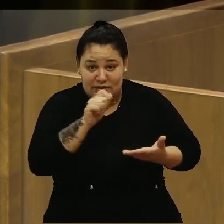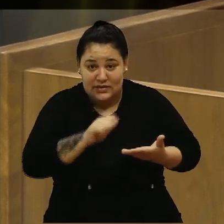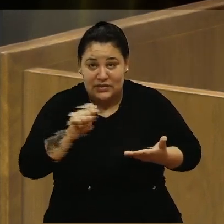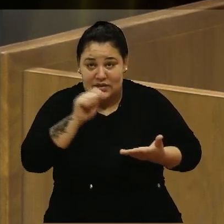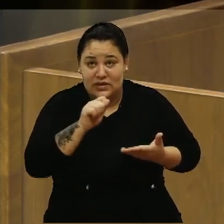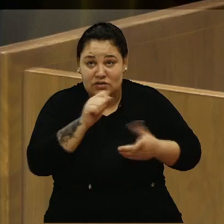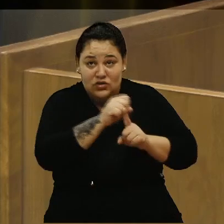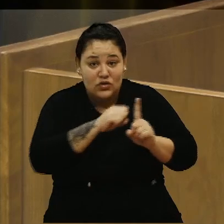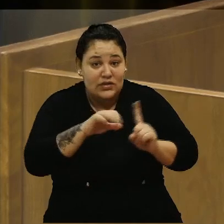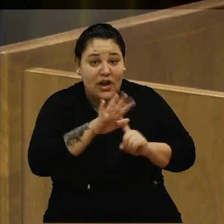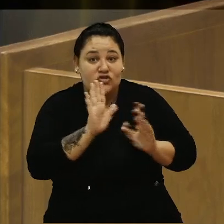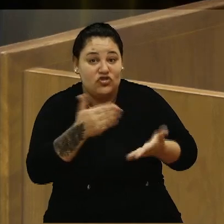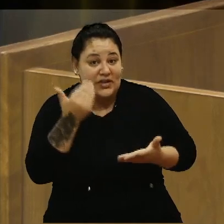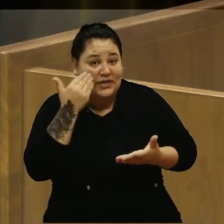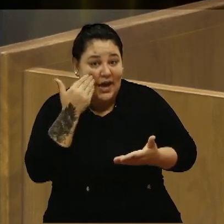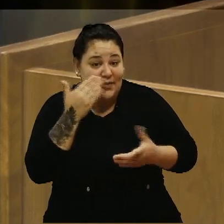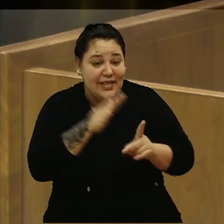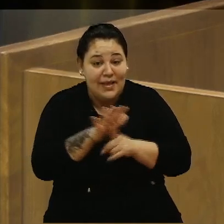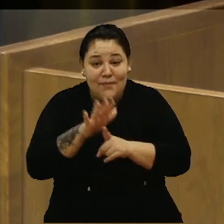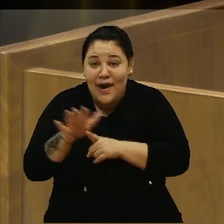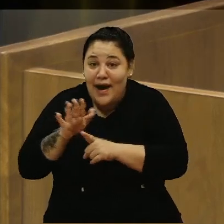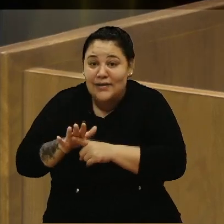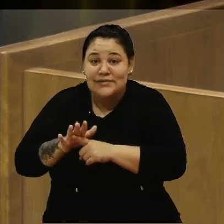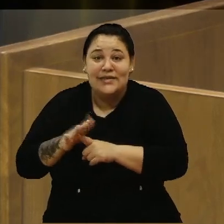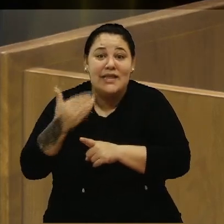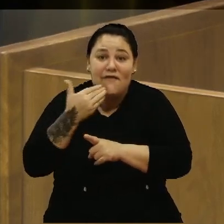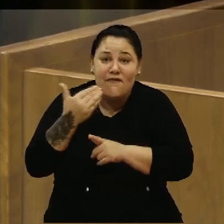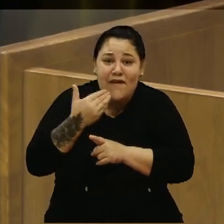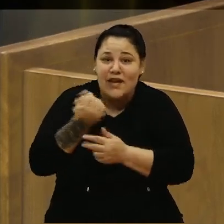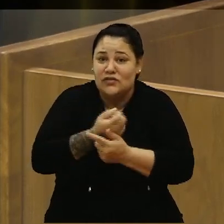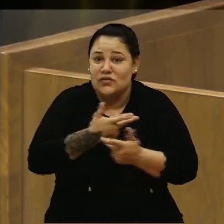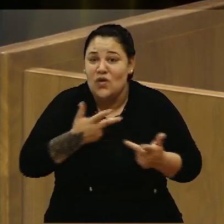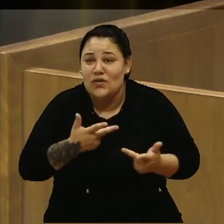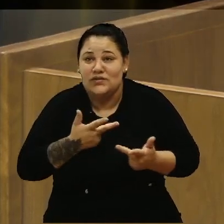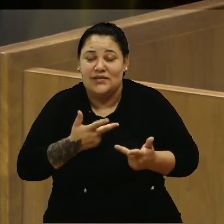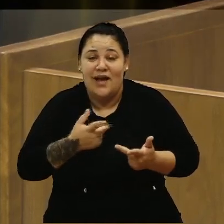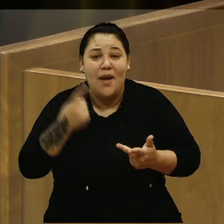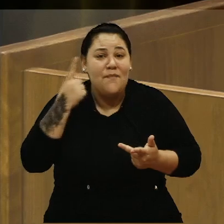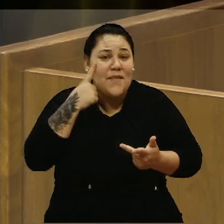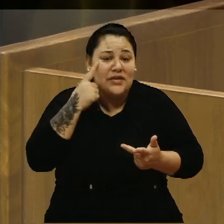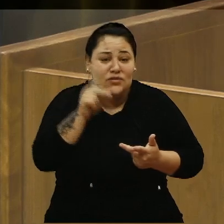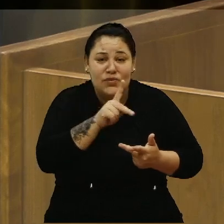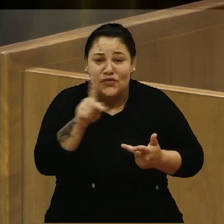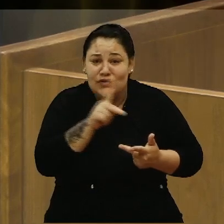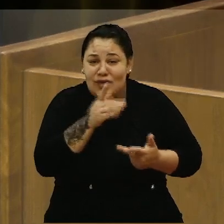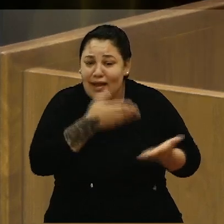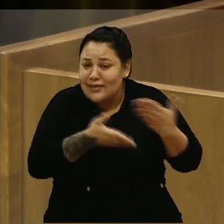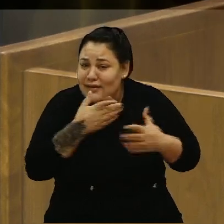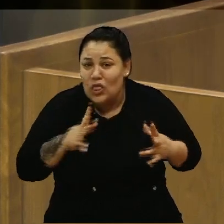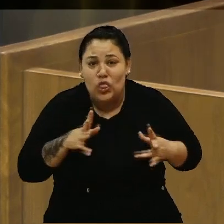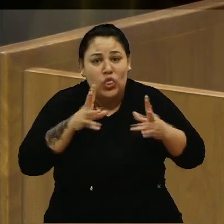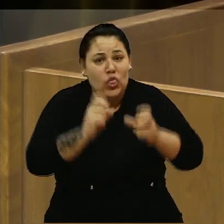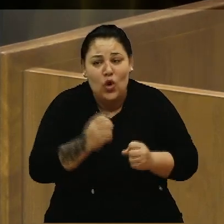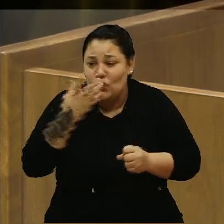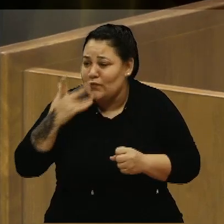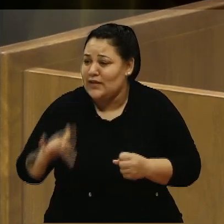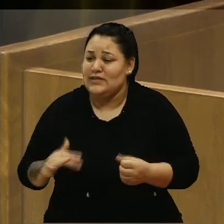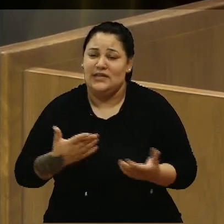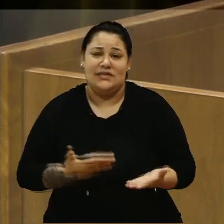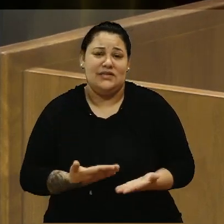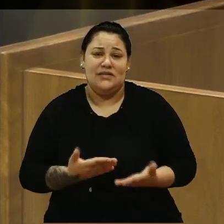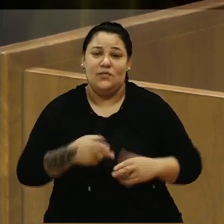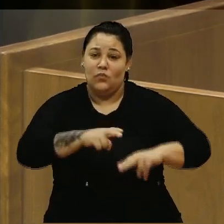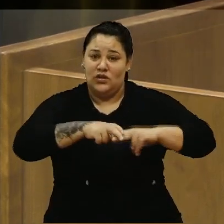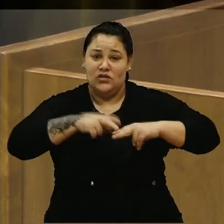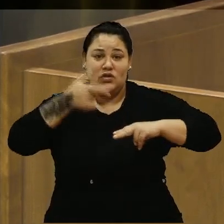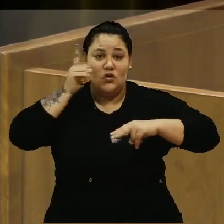todas as mazelas, as demandas. E aí, pense em um professor, uma professora, tendo que tratar com todas as demandas daquela criança. Por isso, e